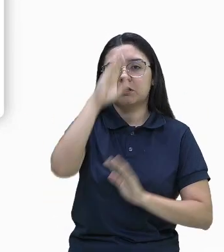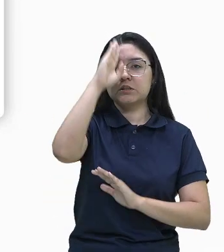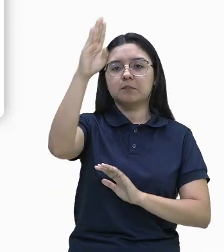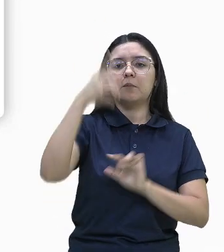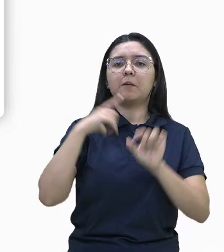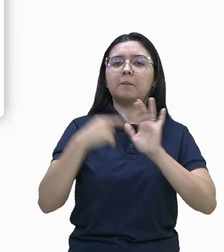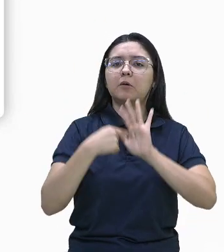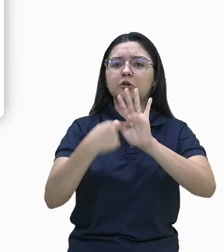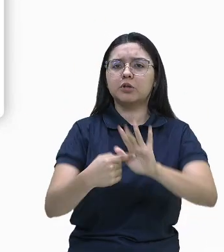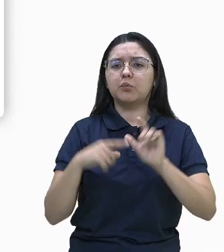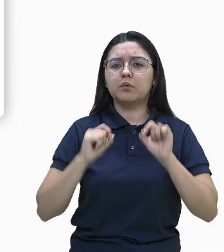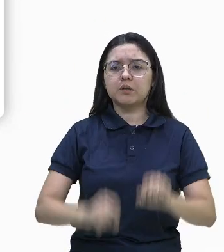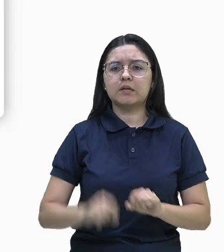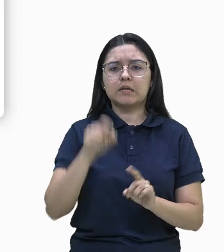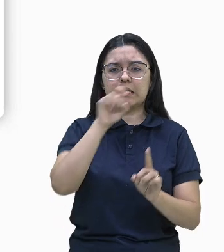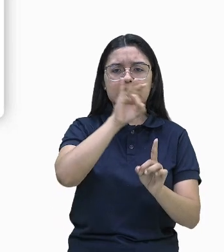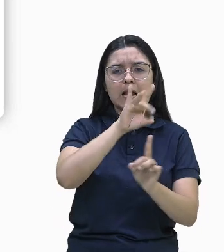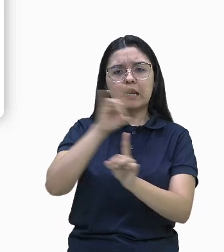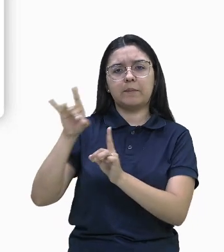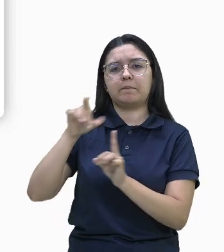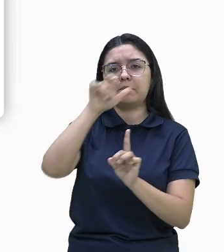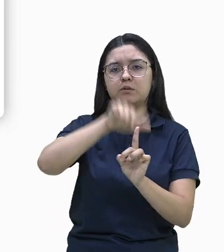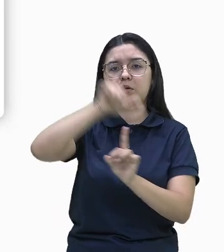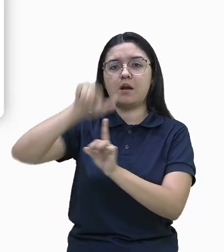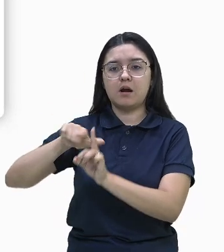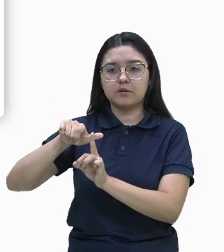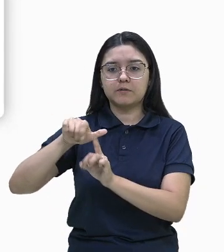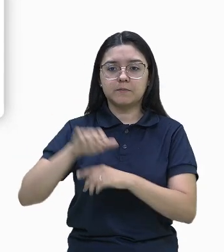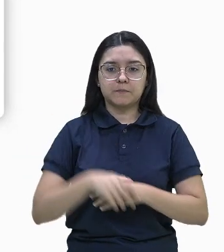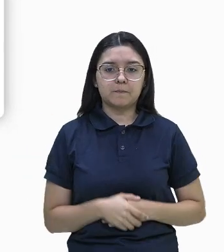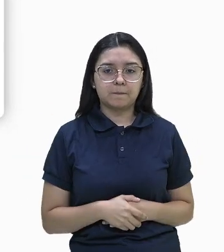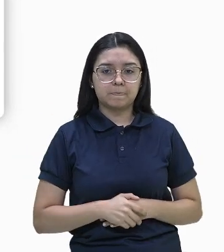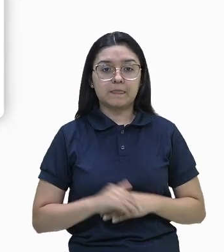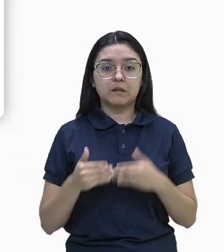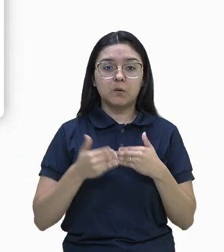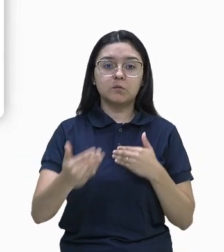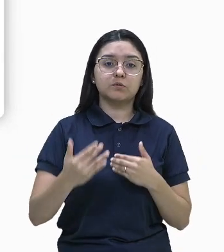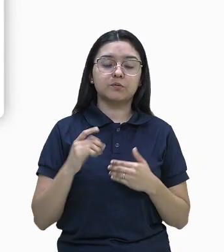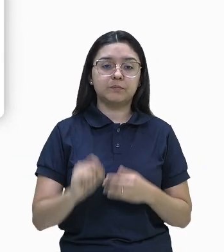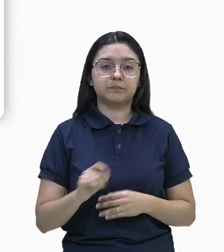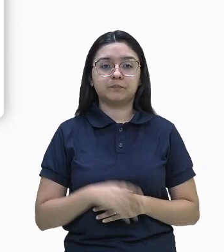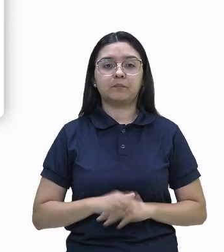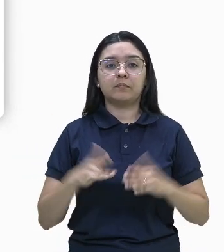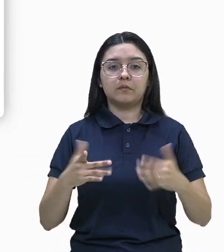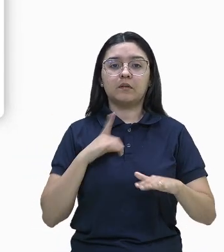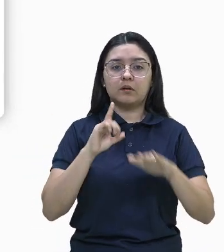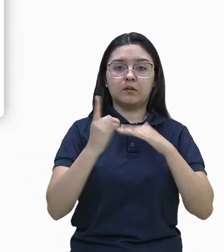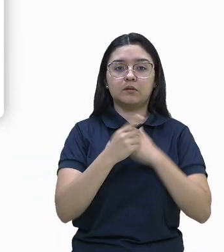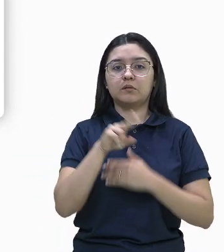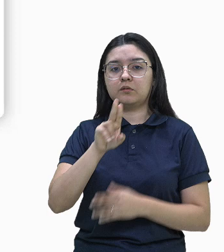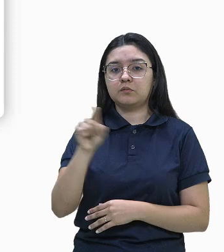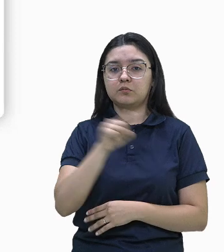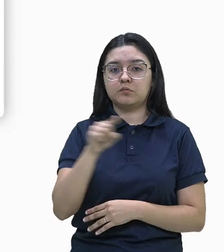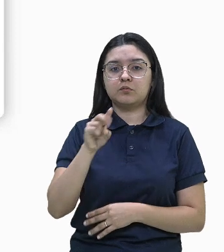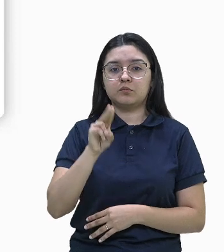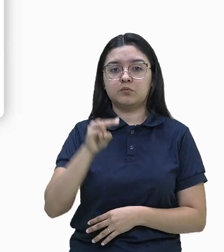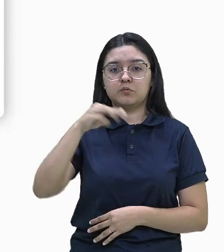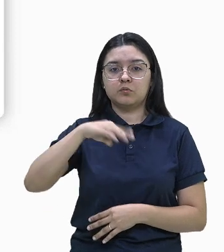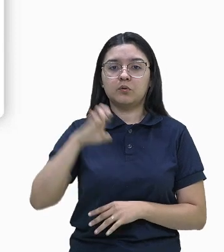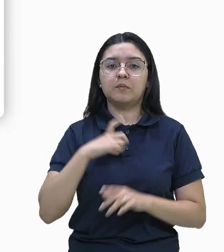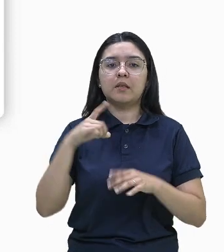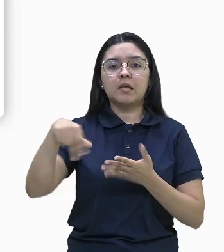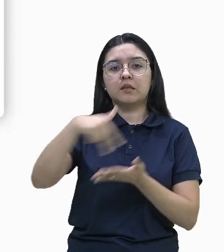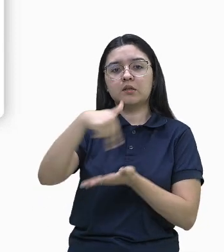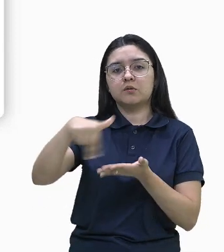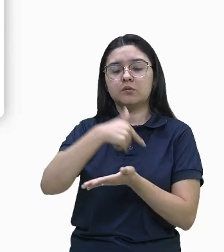determinar cada personagem. Então, continuando, a deusa Uzumi dançou na